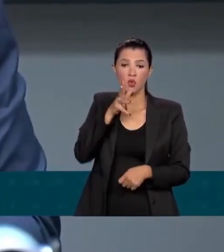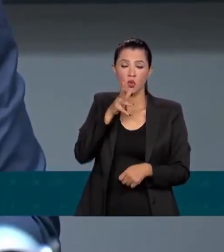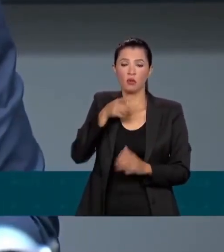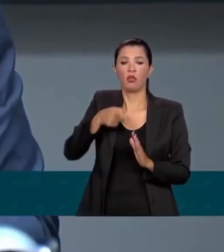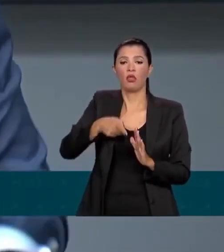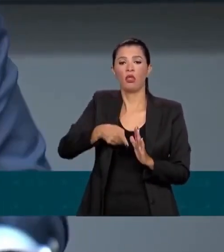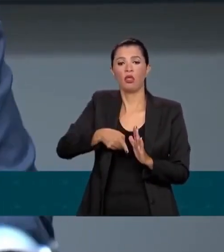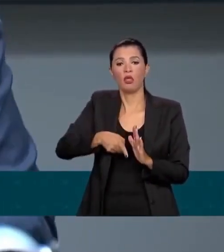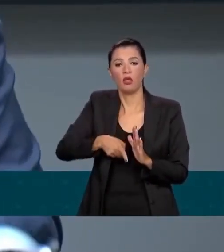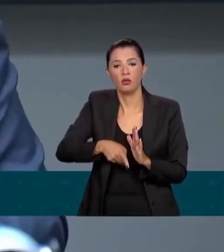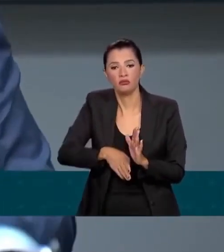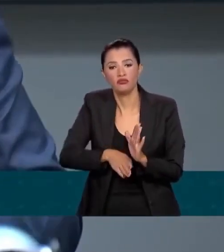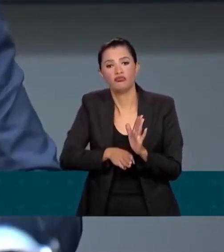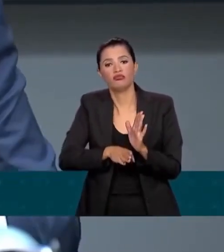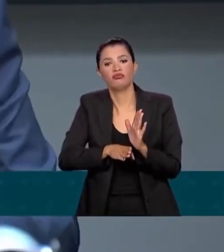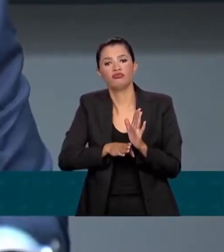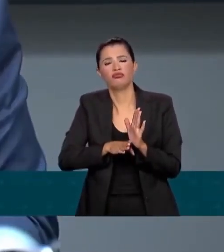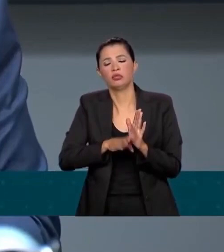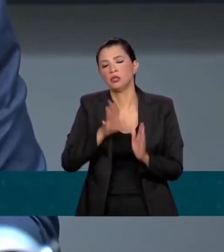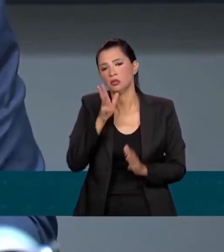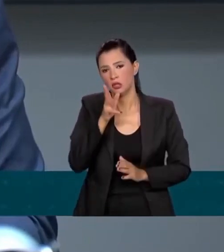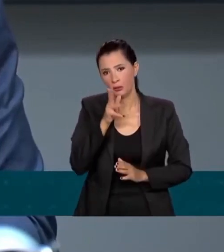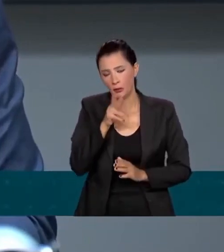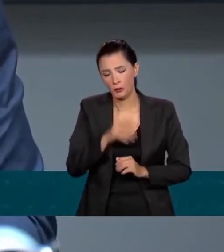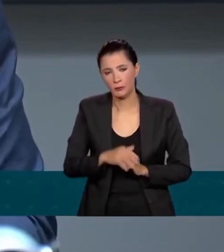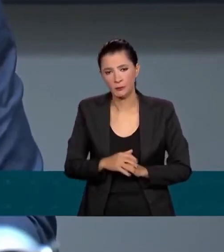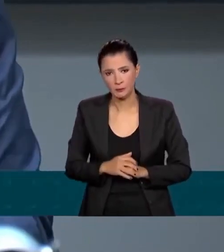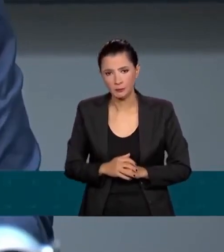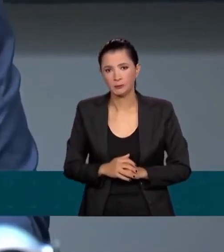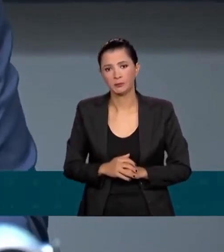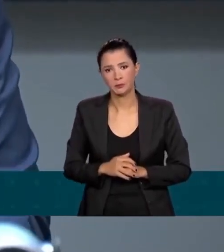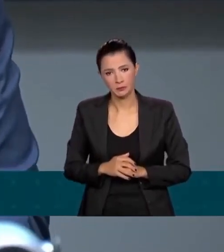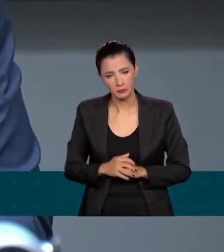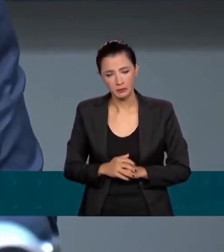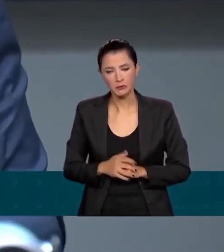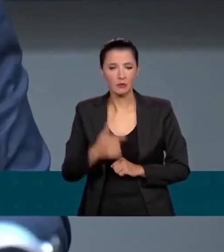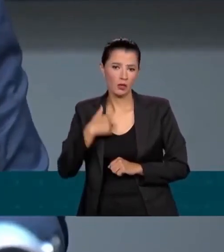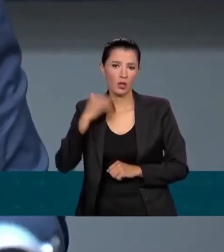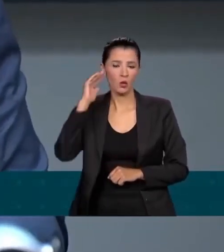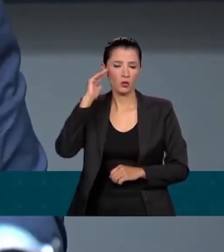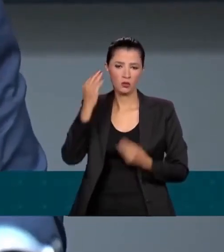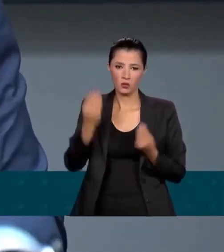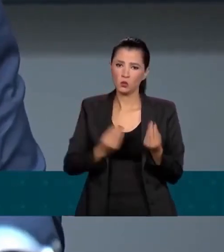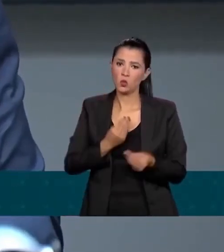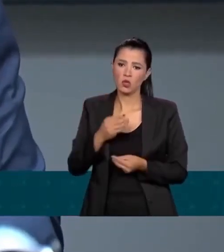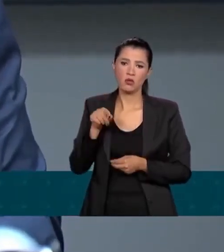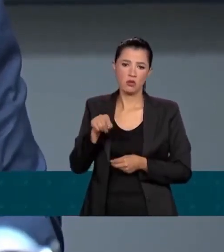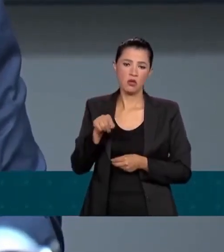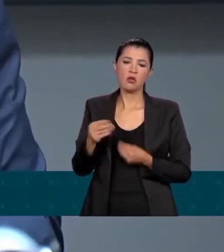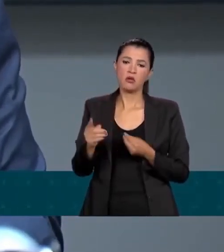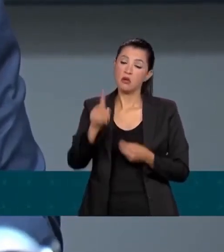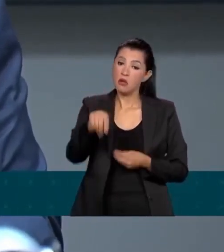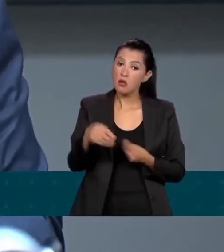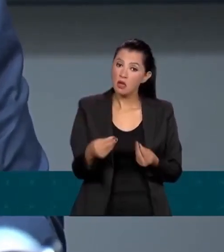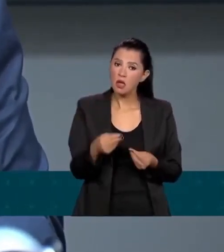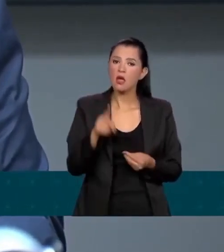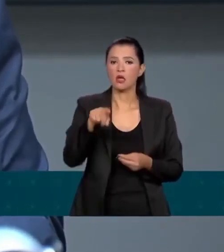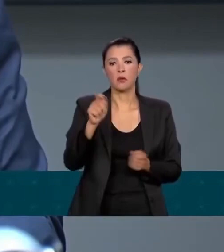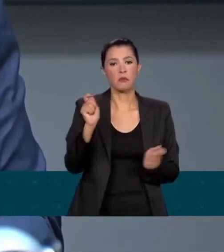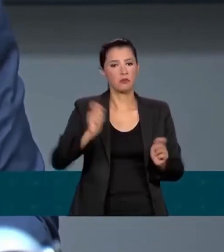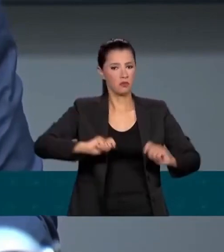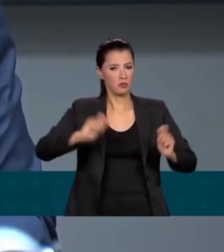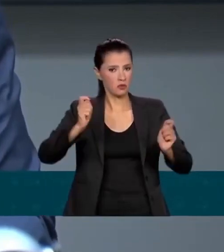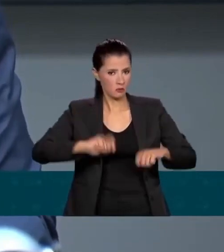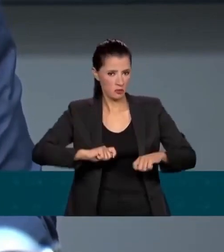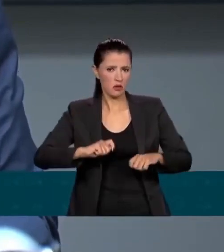reerguer. Quando cai, demora a levantar. E eu entendo que esse aqui é essa é uma